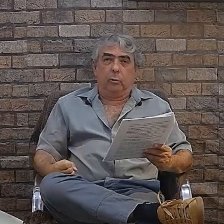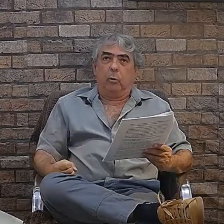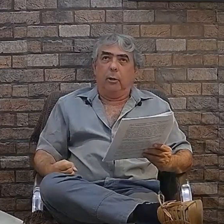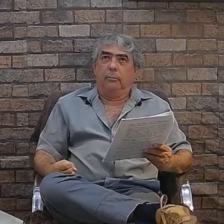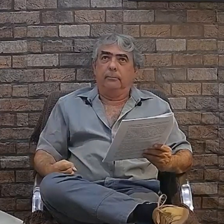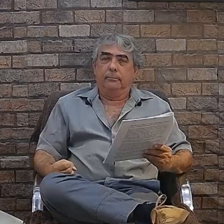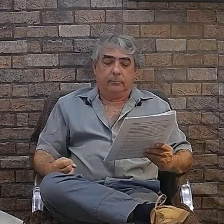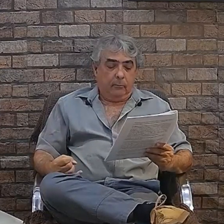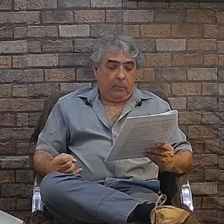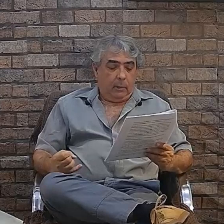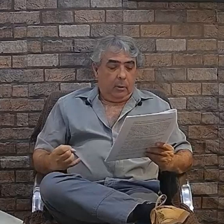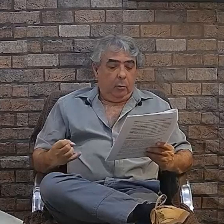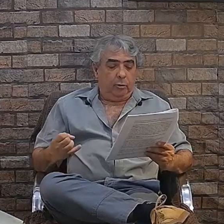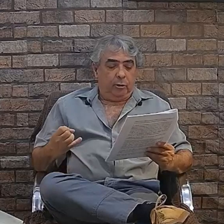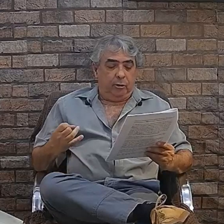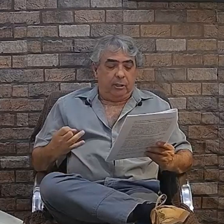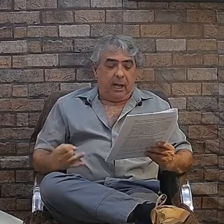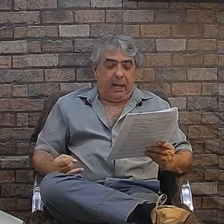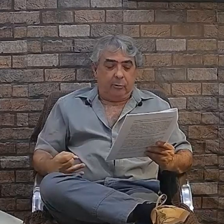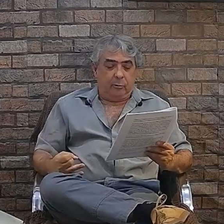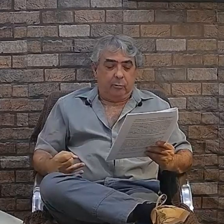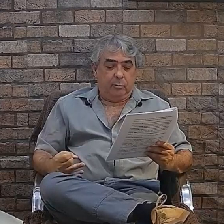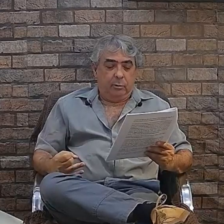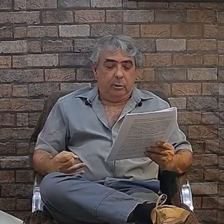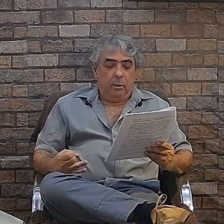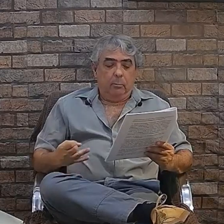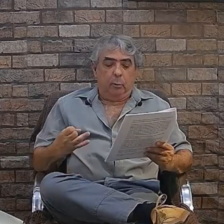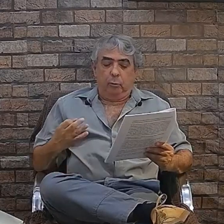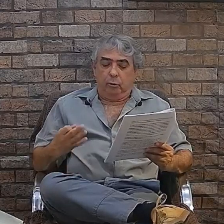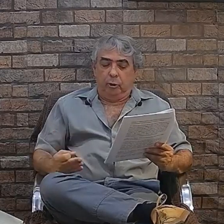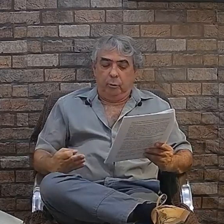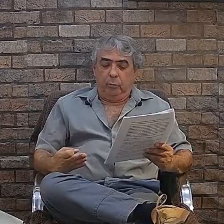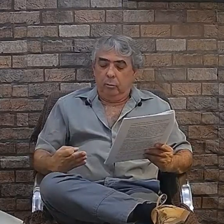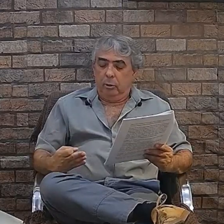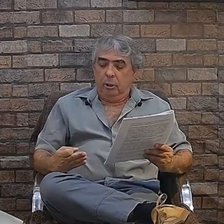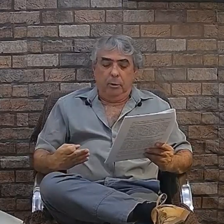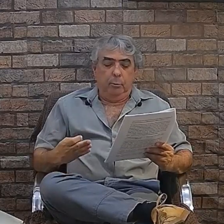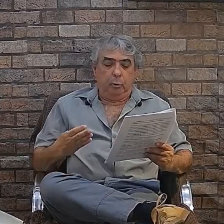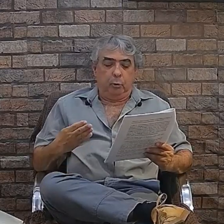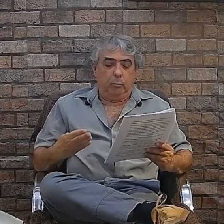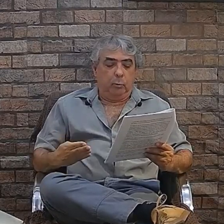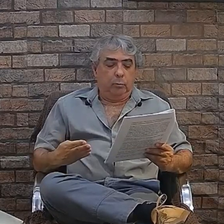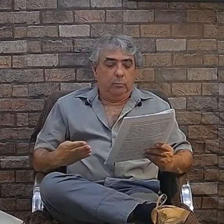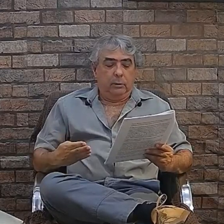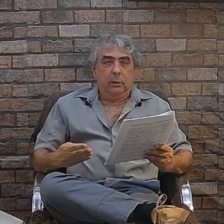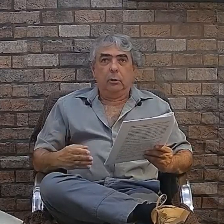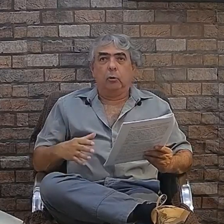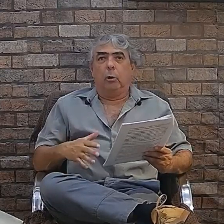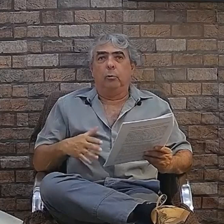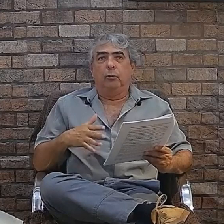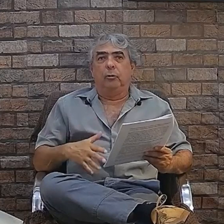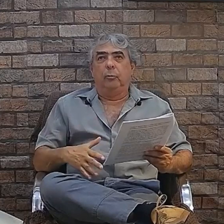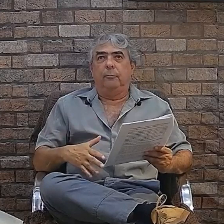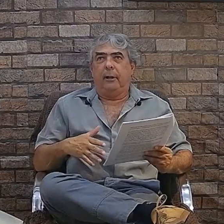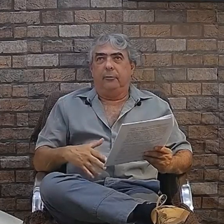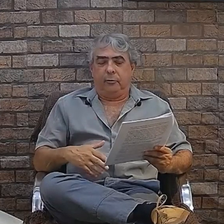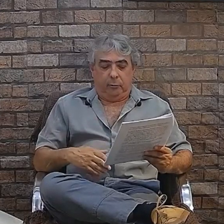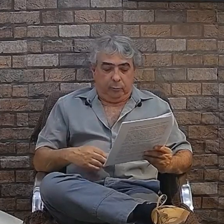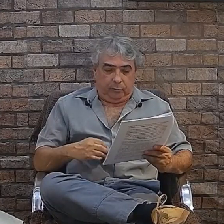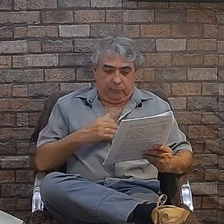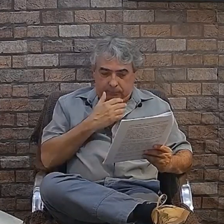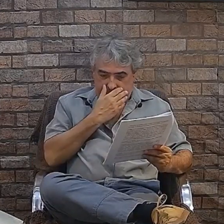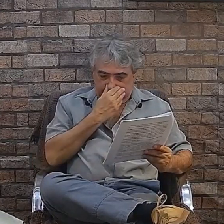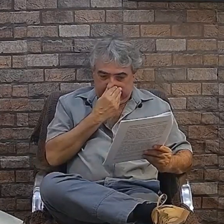O Gil Antônio, o Cid Castro, Brunzinho e Milson Brum, todos